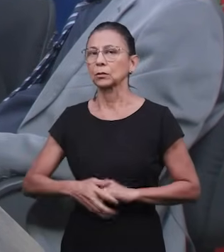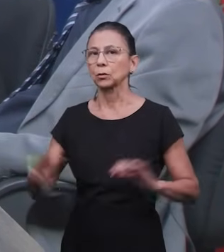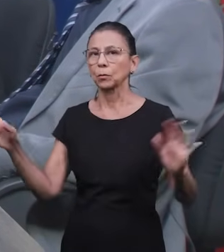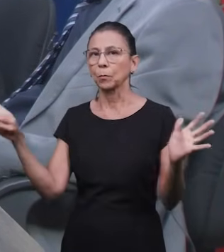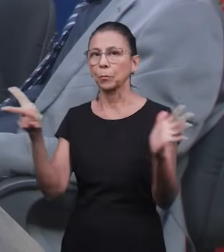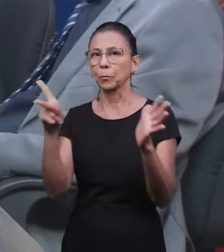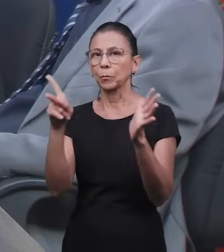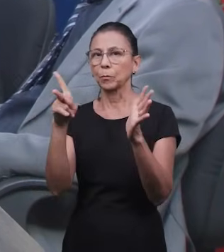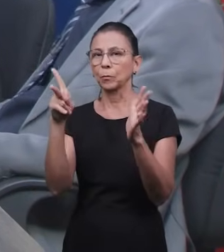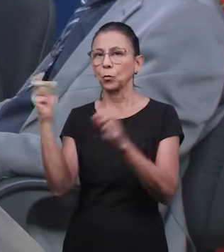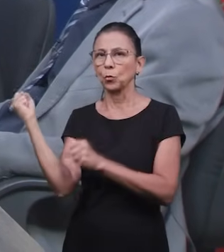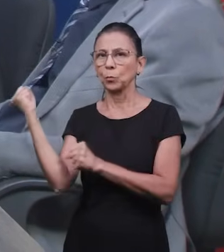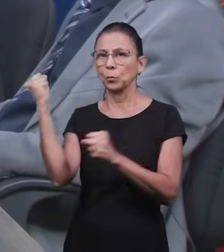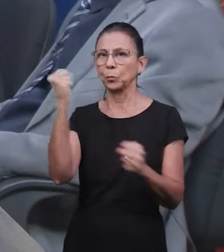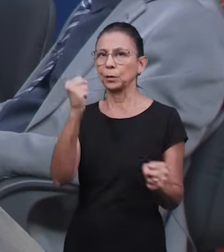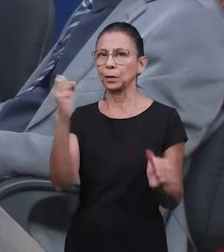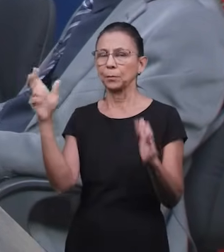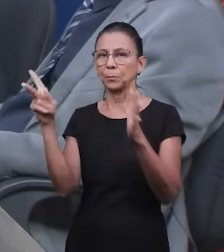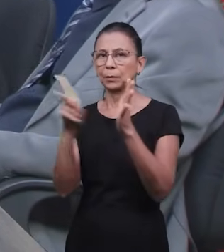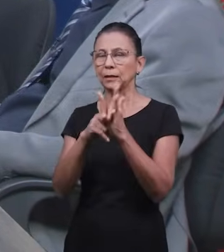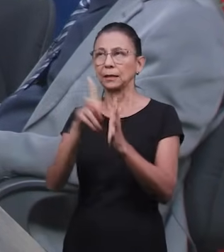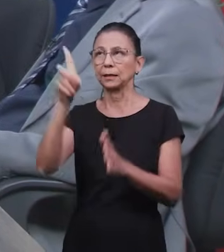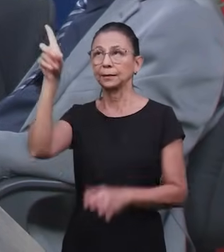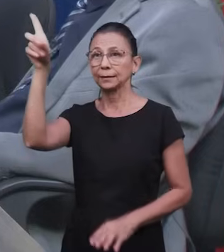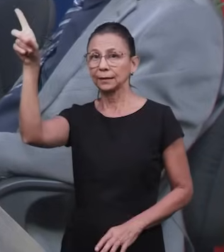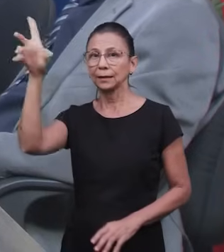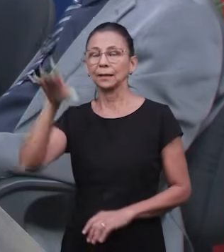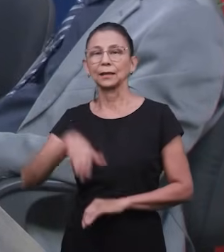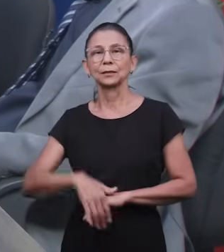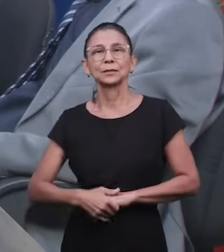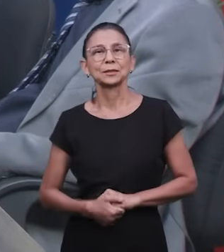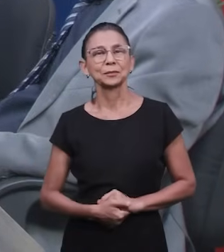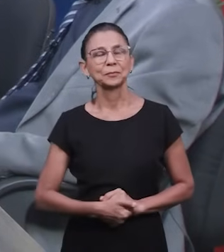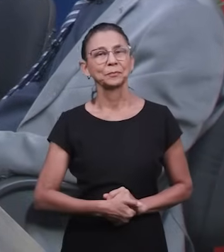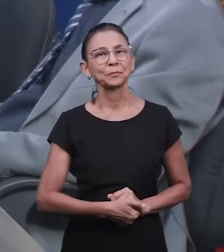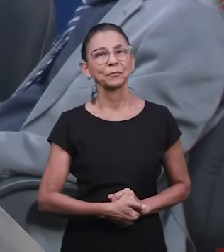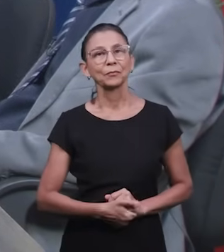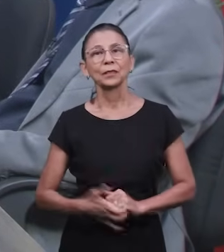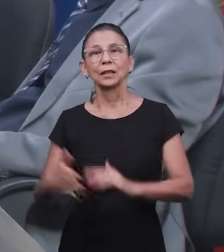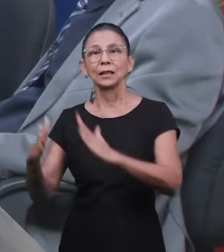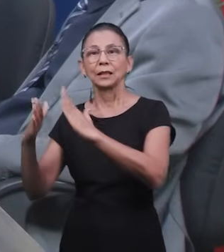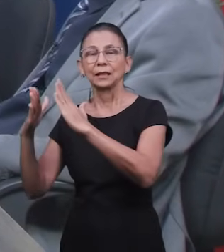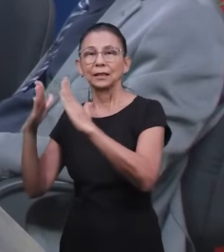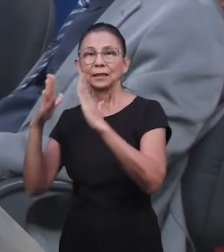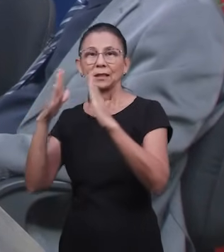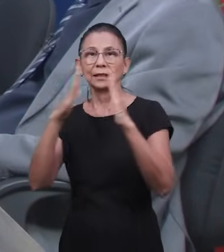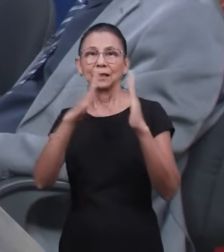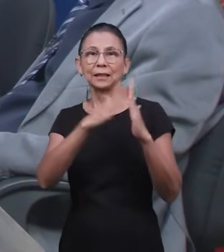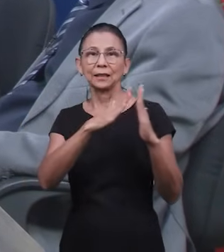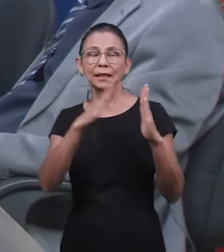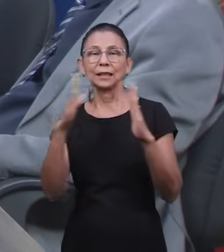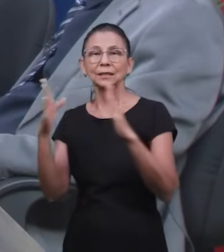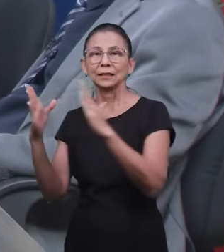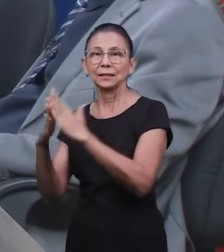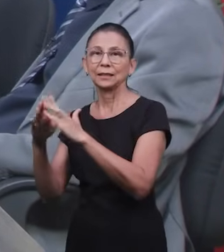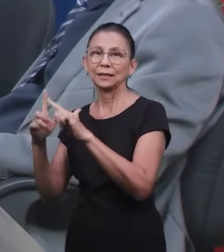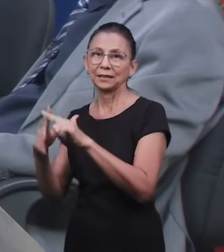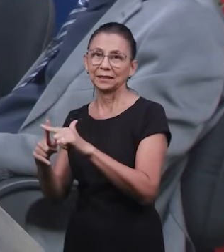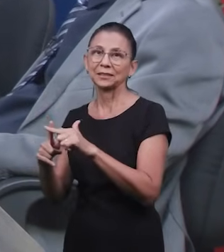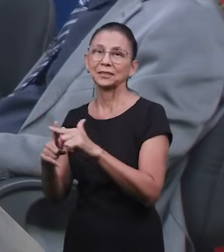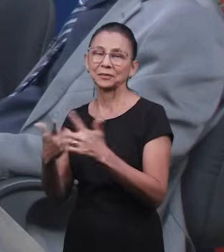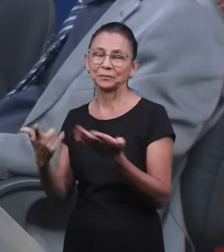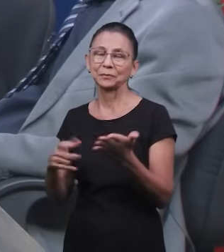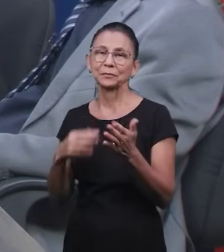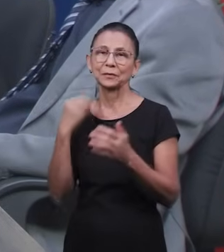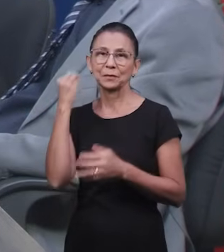poder pertence a Deus. Aleluia. Uma vez na igreja. Glória a Jesus. 2 vezes em casa. Em casa. Que o poder pertence a Deus.